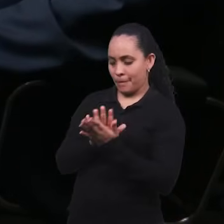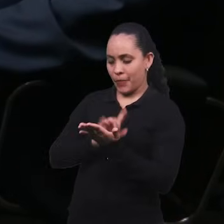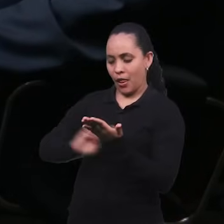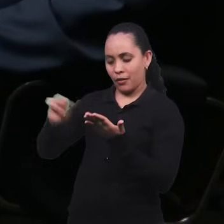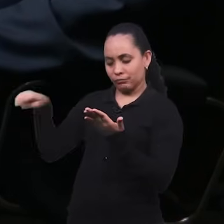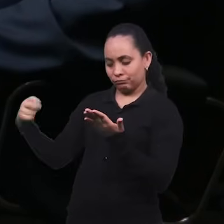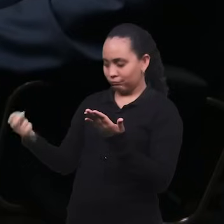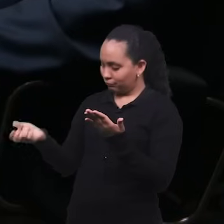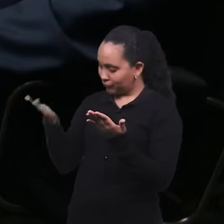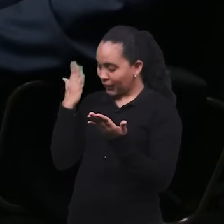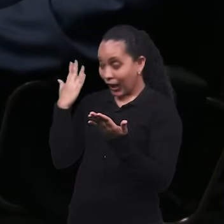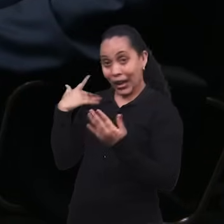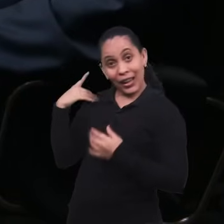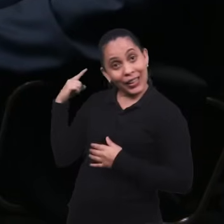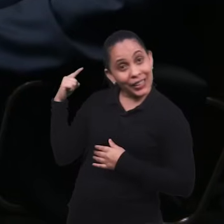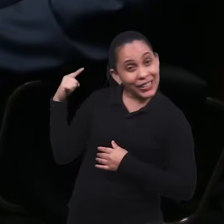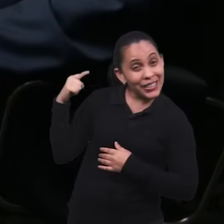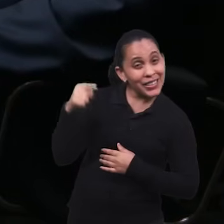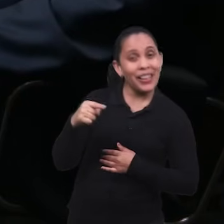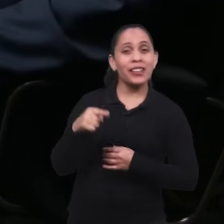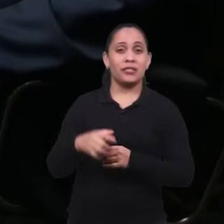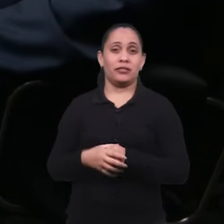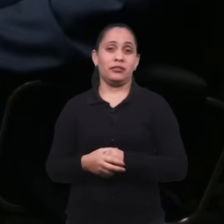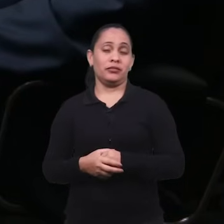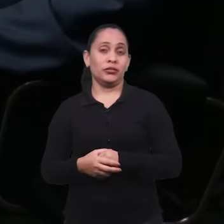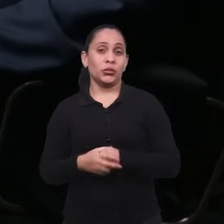palavra revelada, e lá